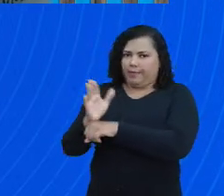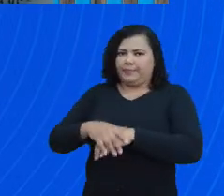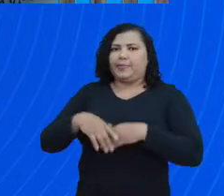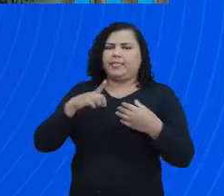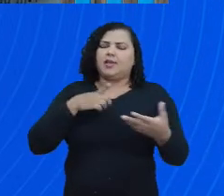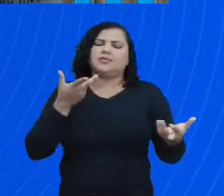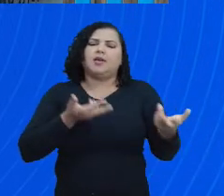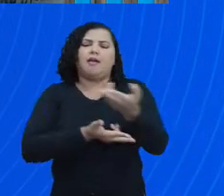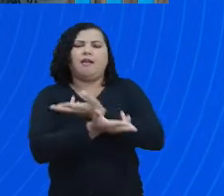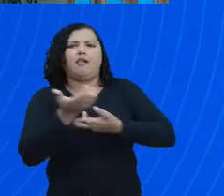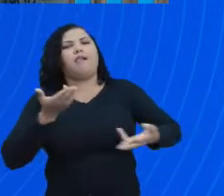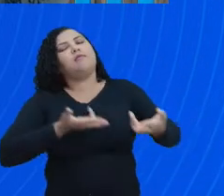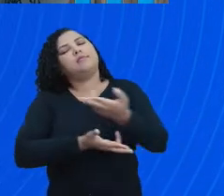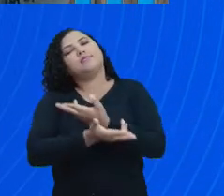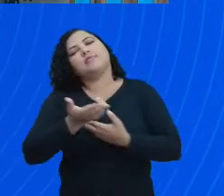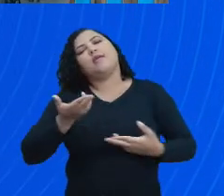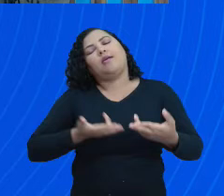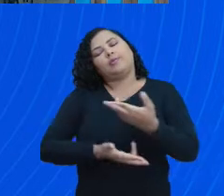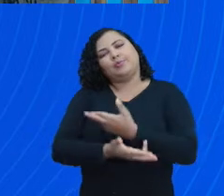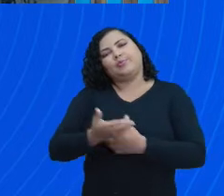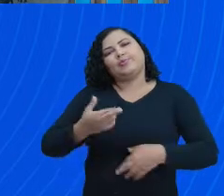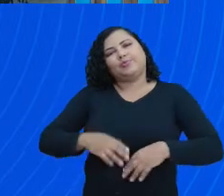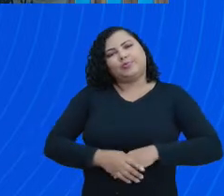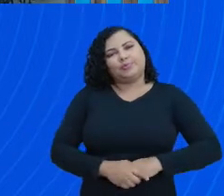essa relação aí da